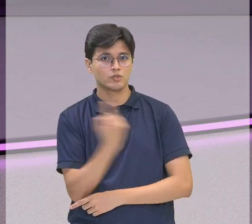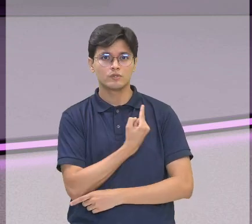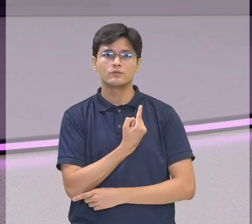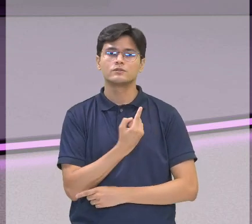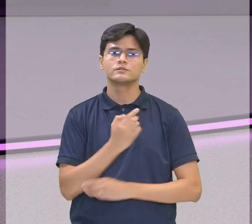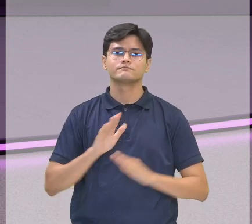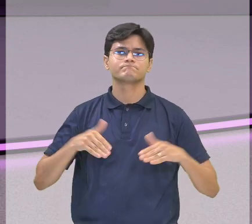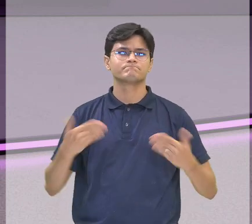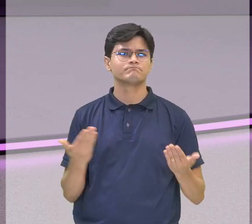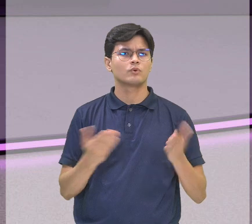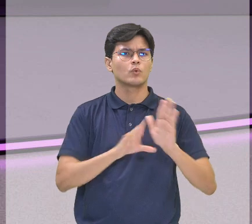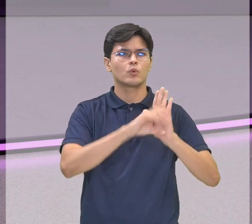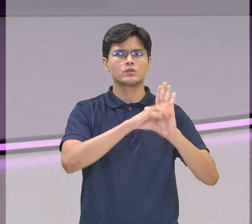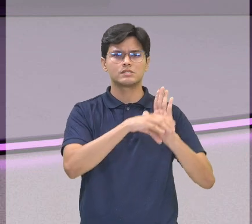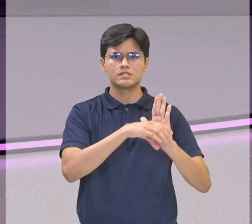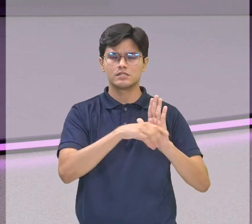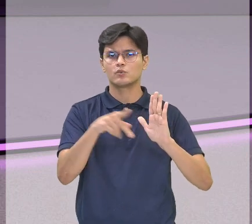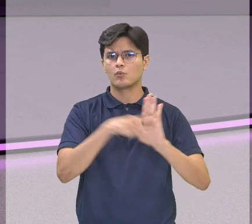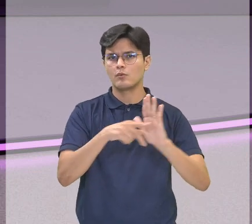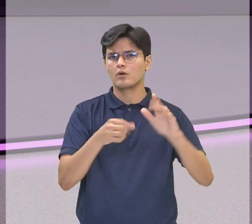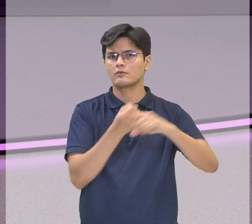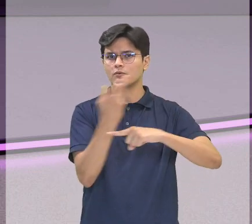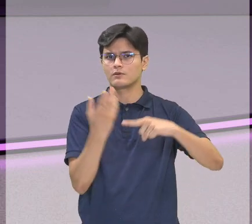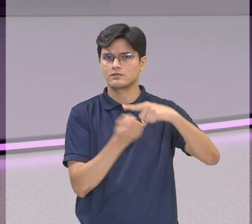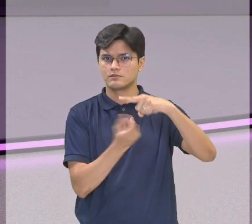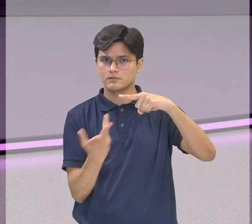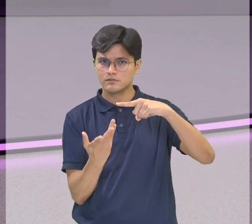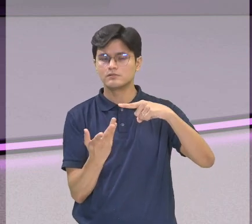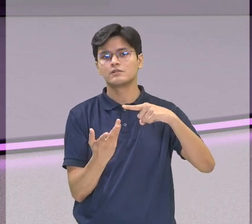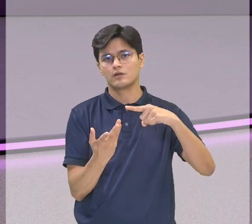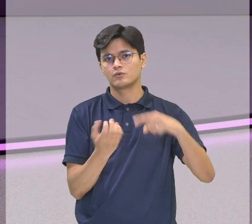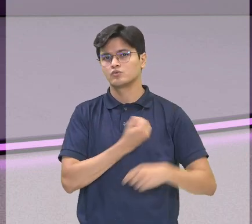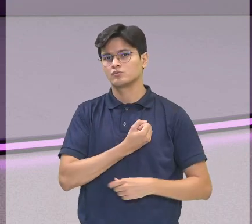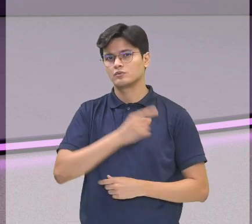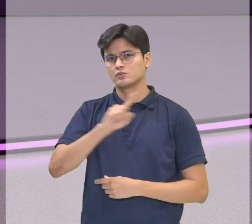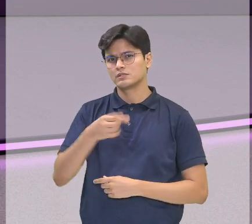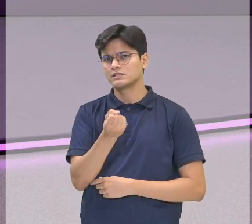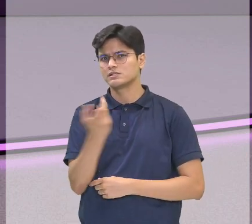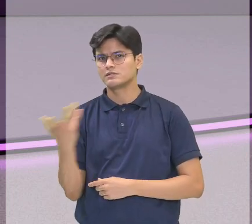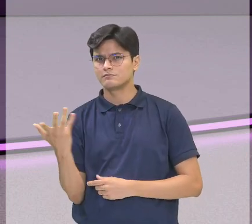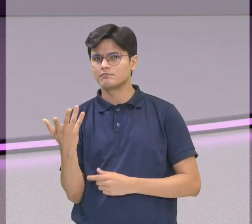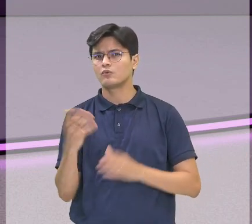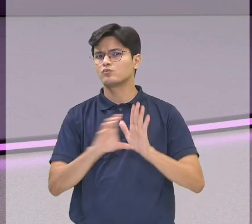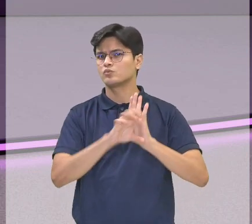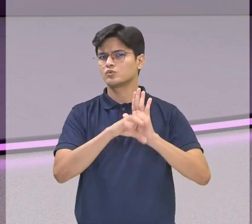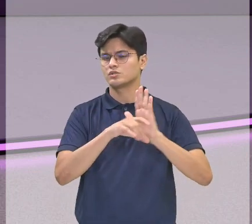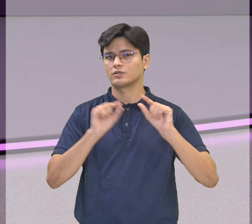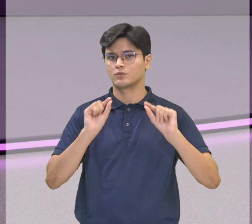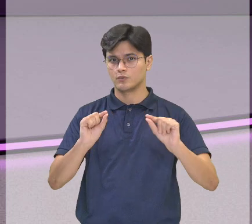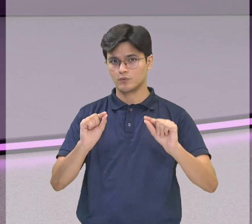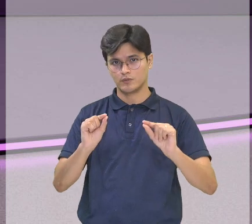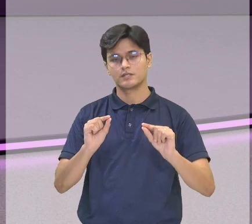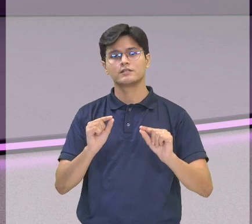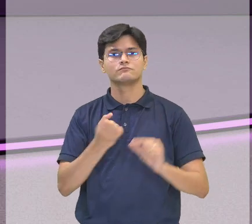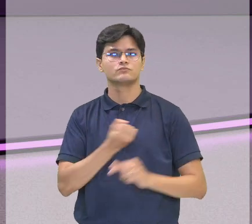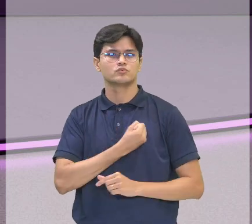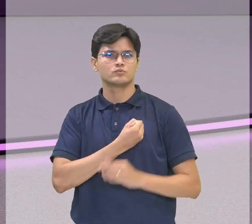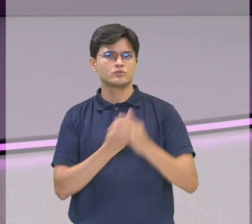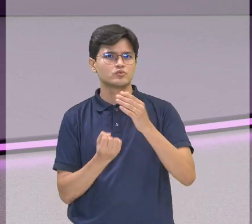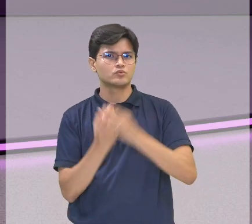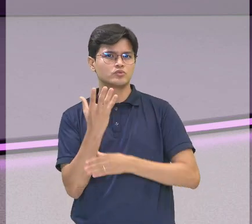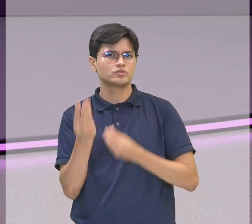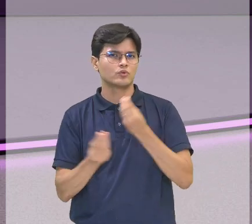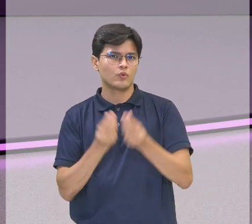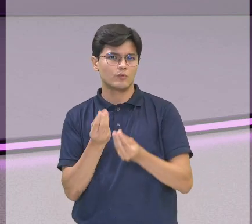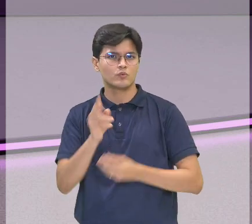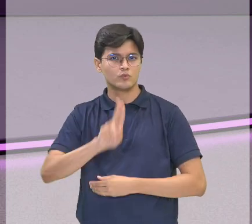a definição de fração decimal? Vamos recordar. Esses números eles são dados à origem a partir das frações